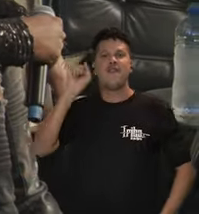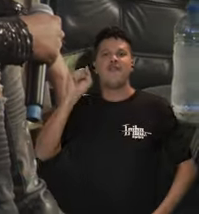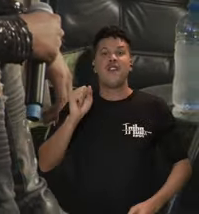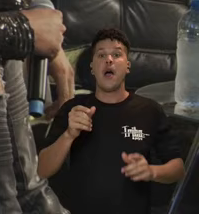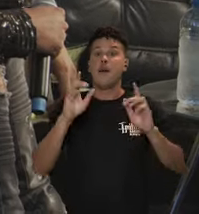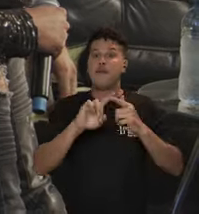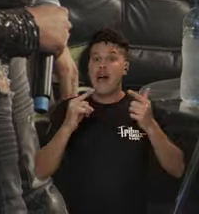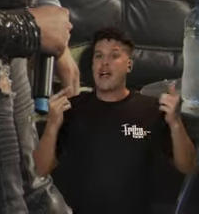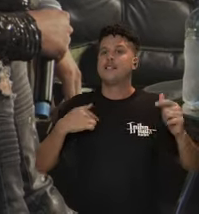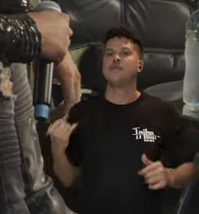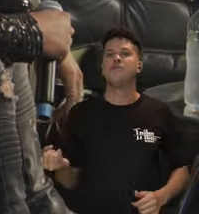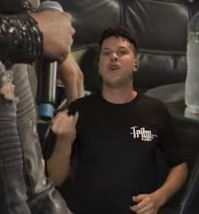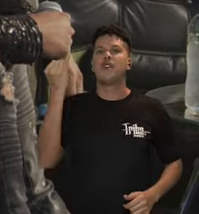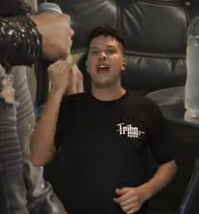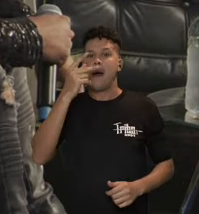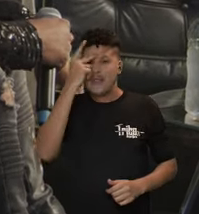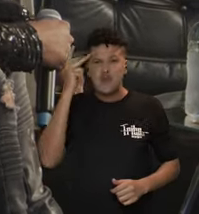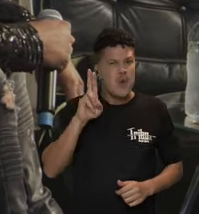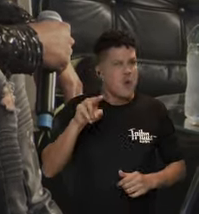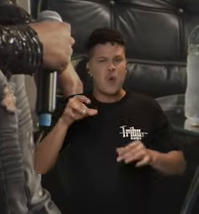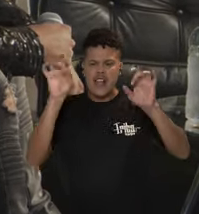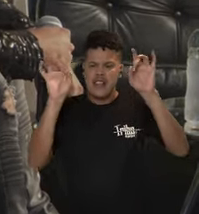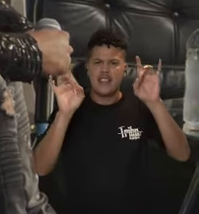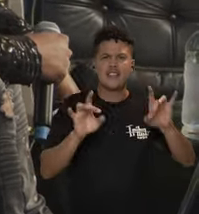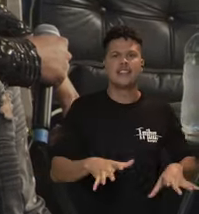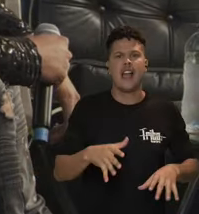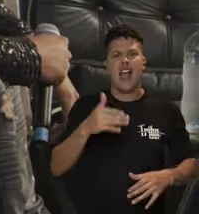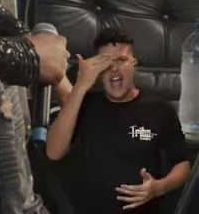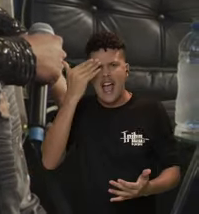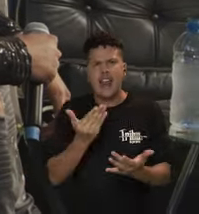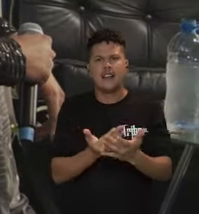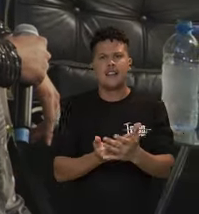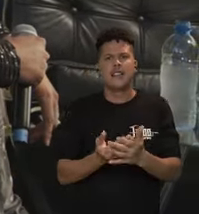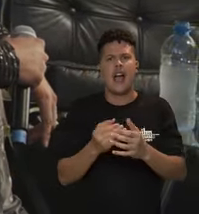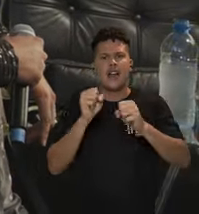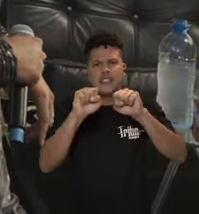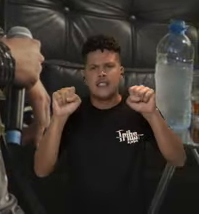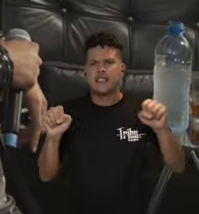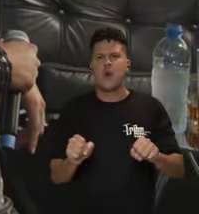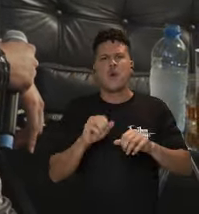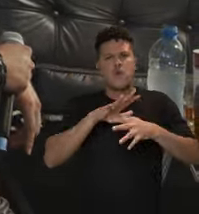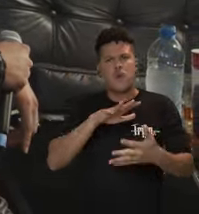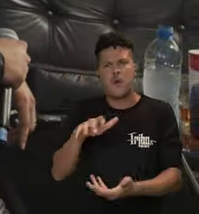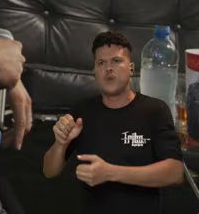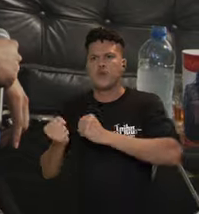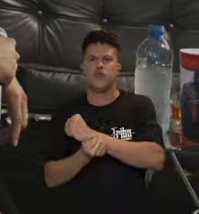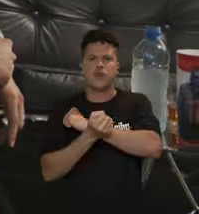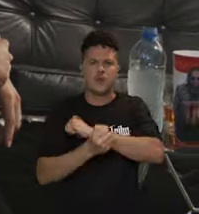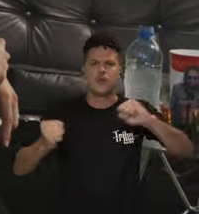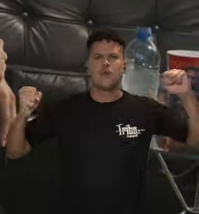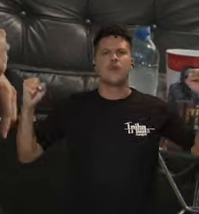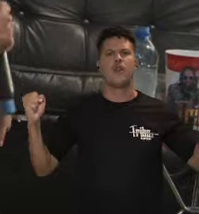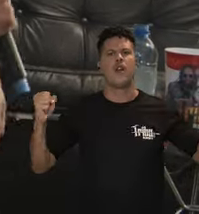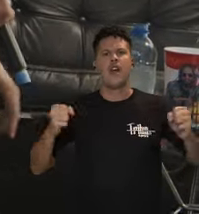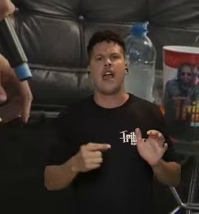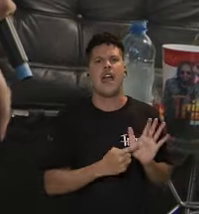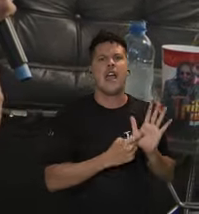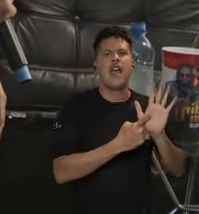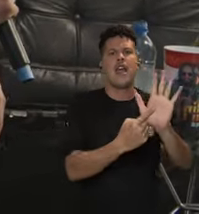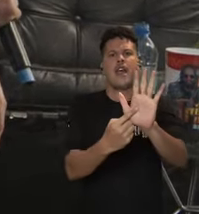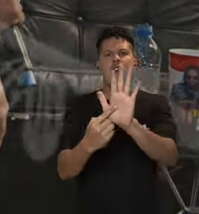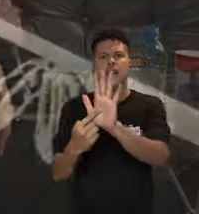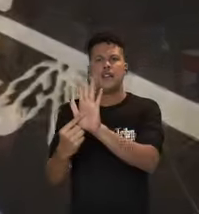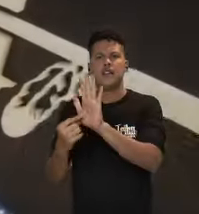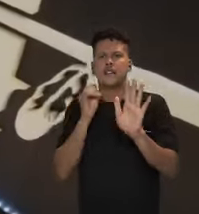ela fez com quem não desistiu. Do desacreditado que o sistema destruiu. Fica de exemplo como favela